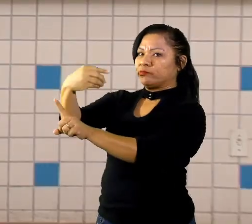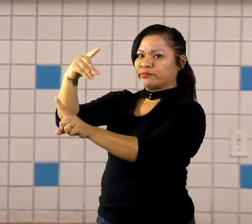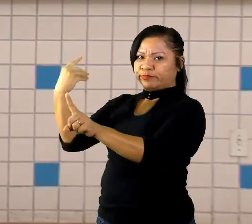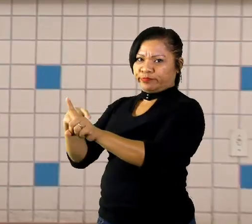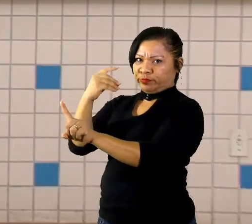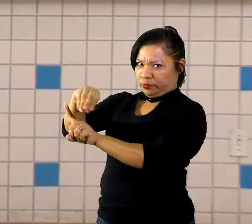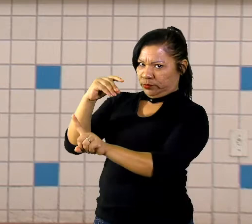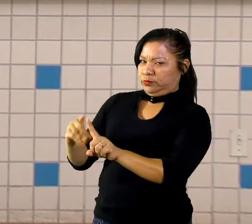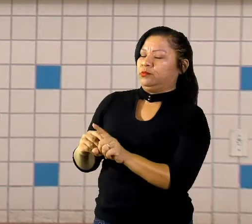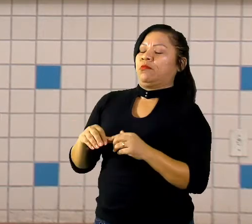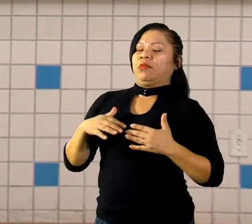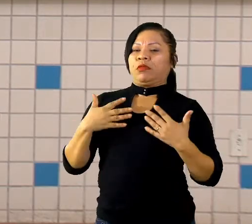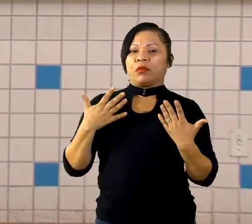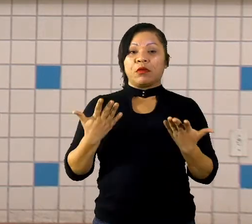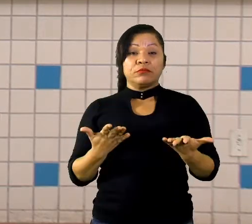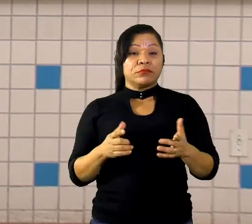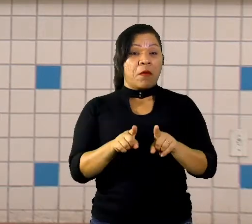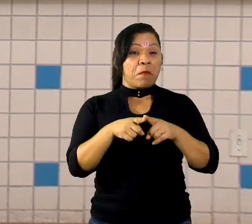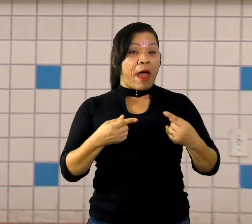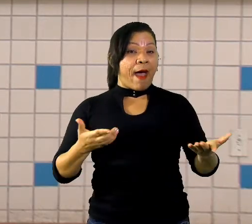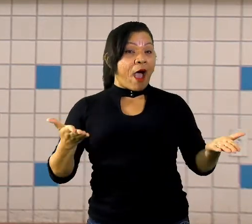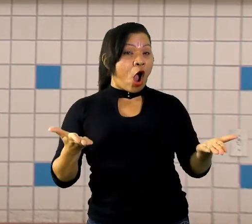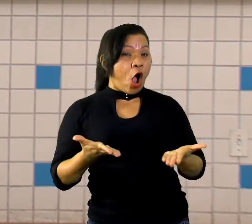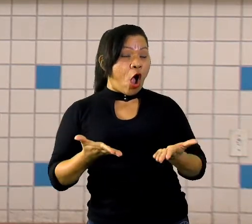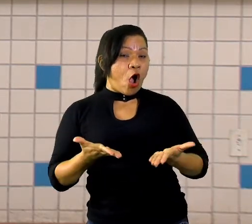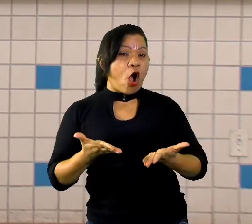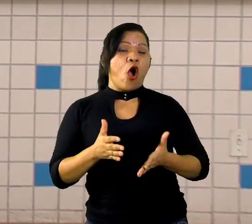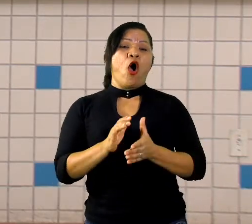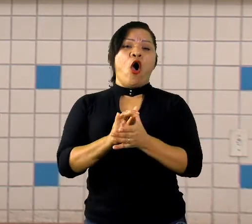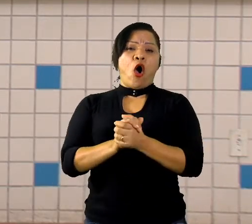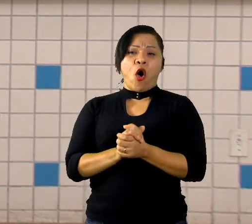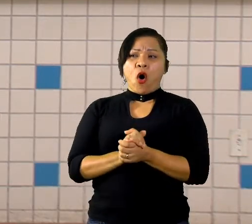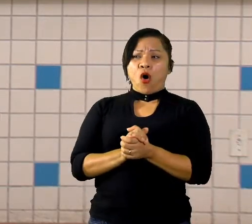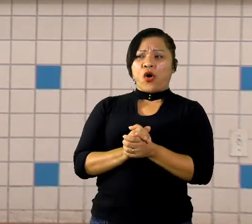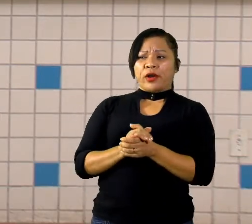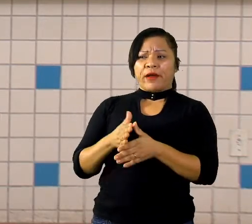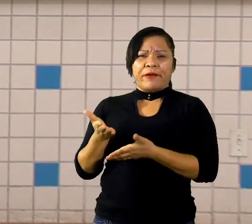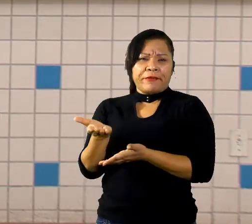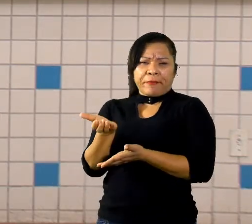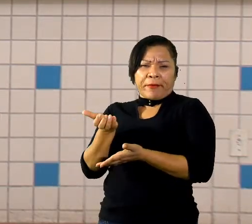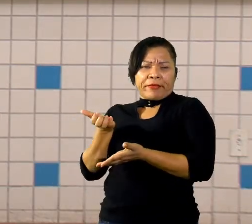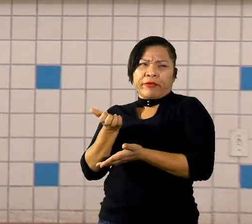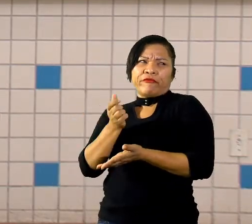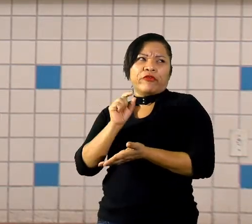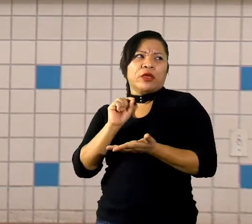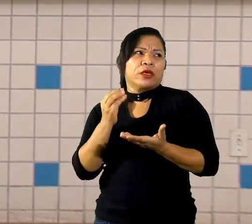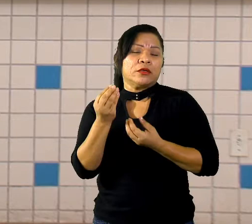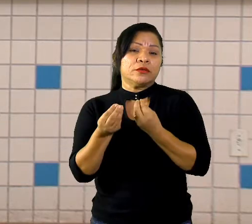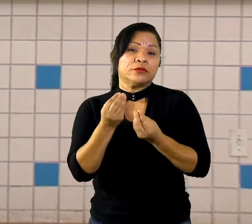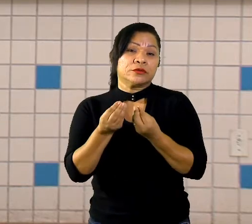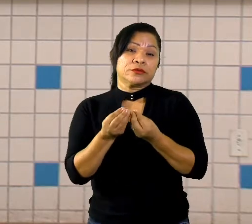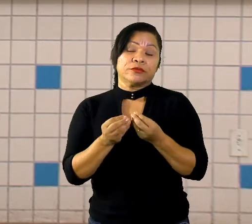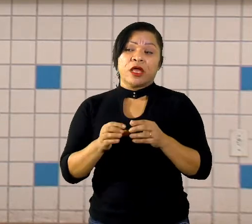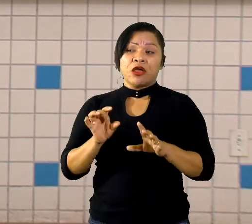Mas, recentemente, esses benefícios acabam vindo em forma de